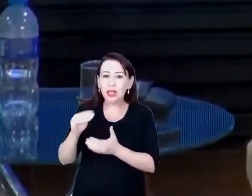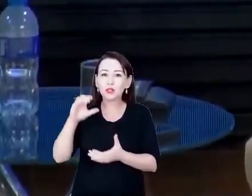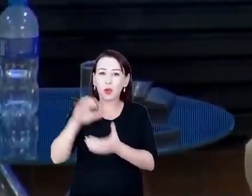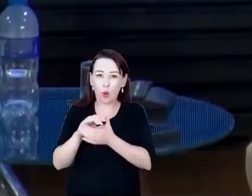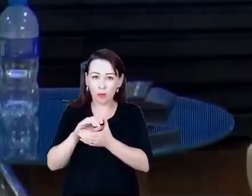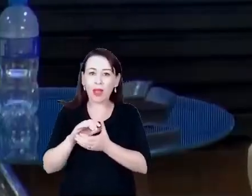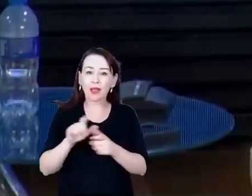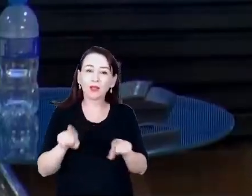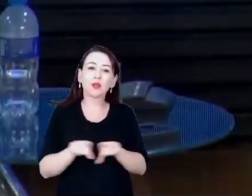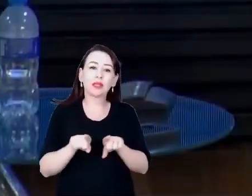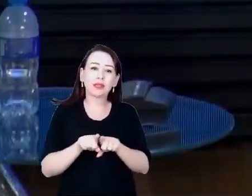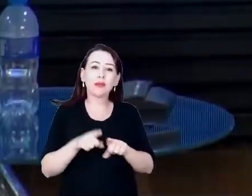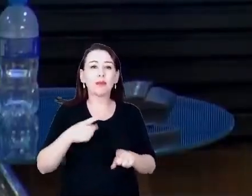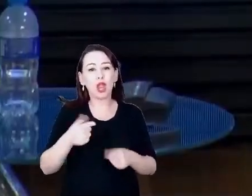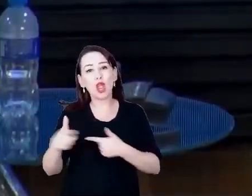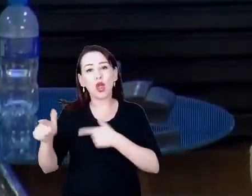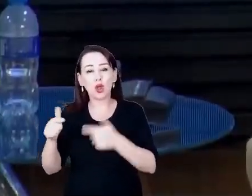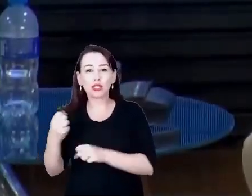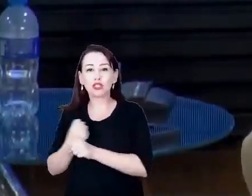também,